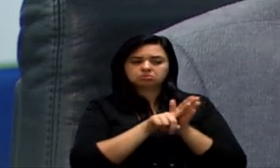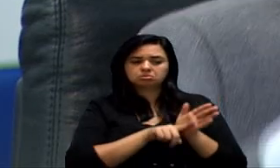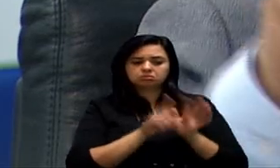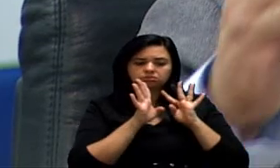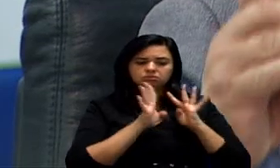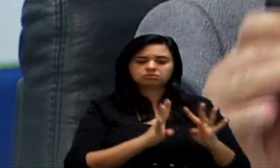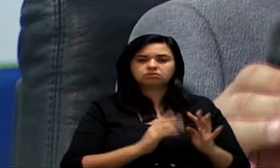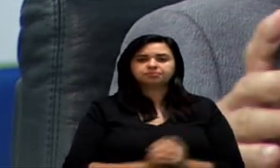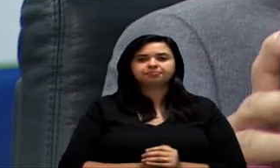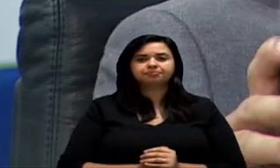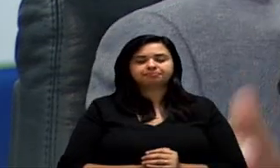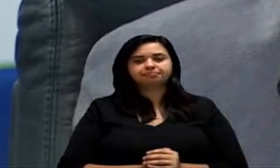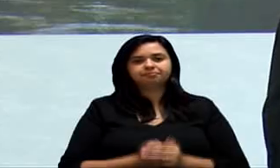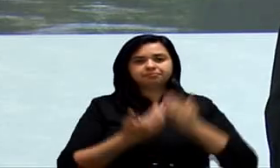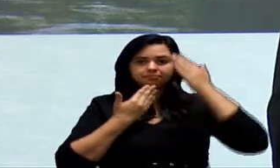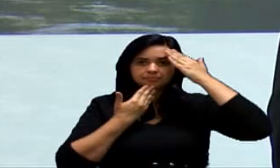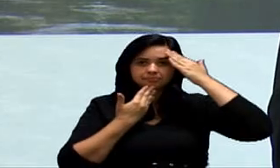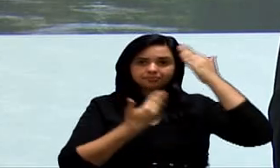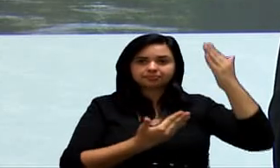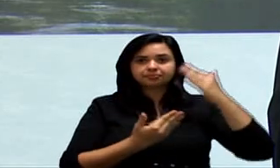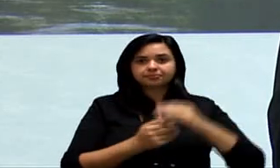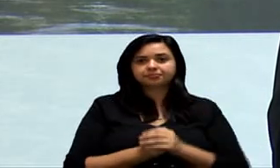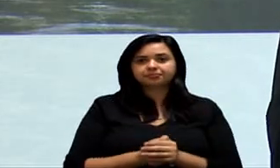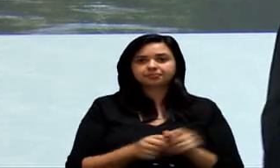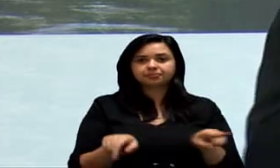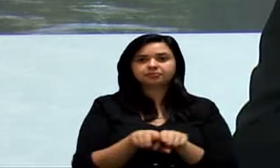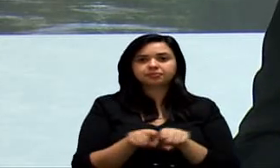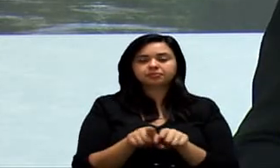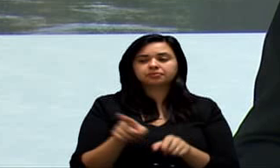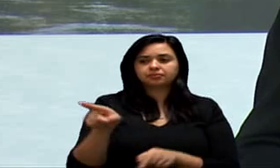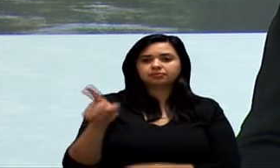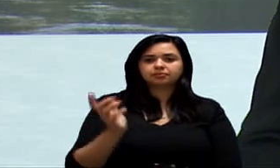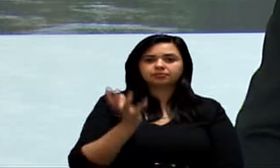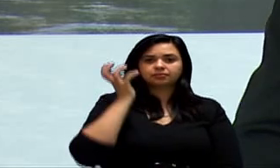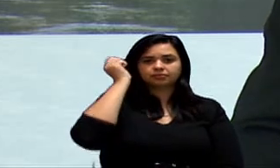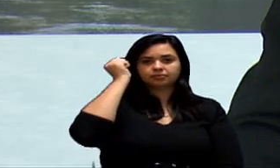aí. Obrigado, vereador. A vereadora Fernanda, presidente.